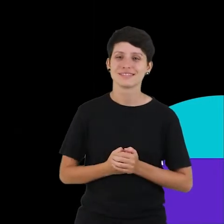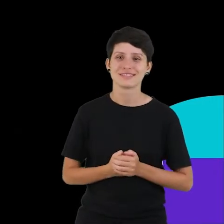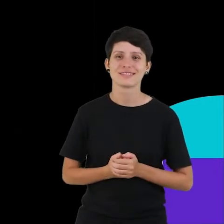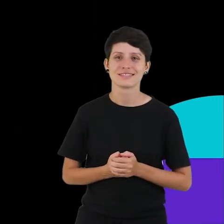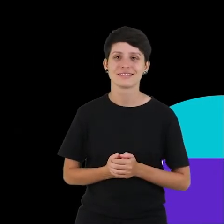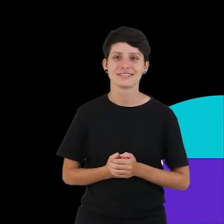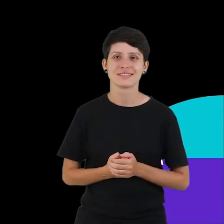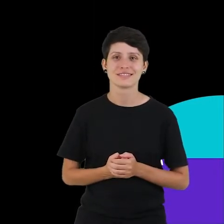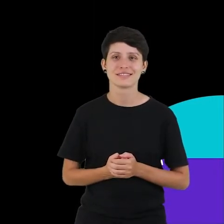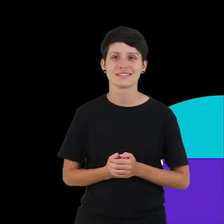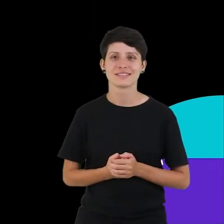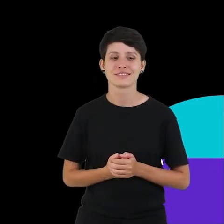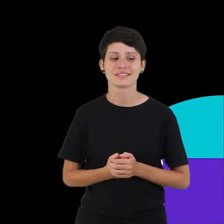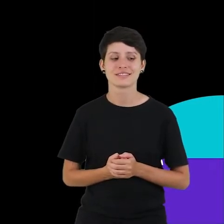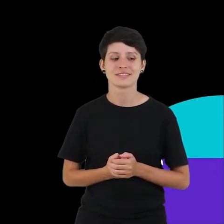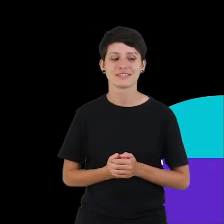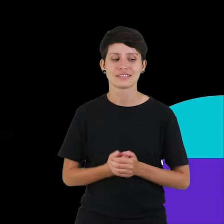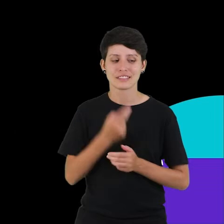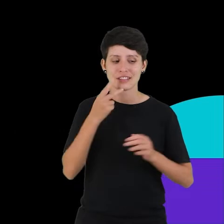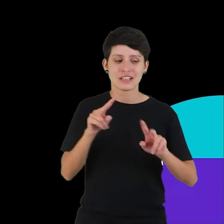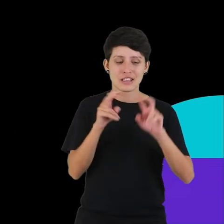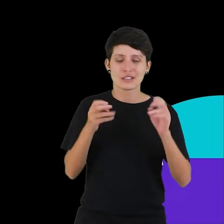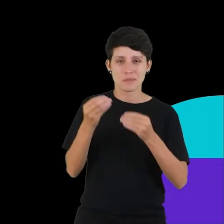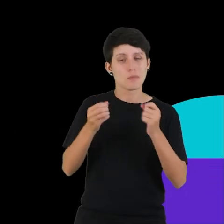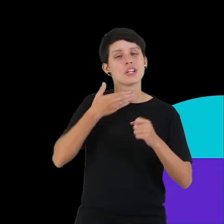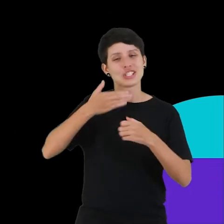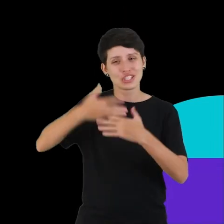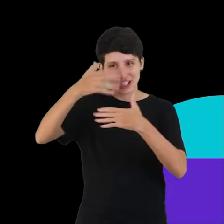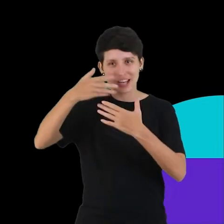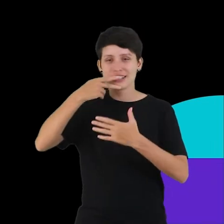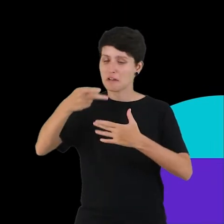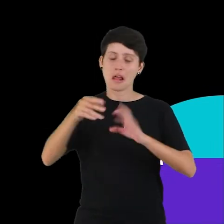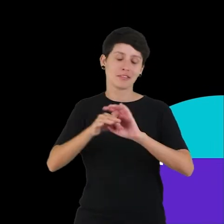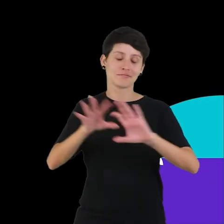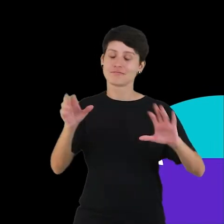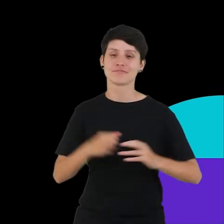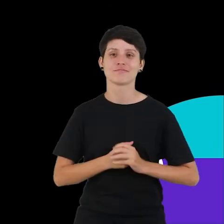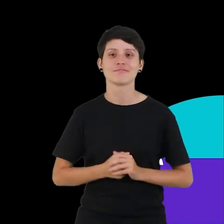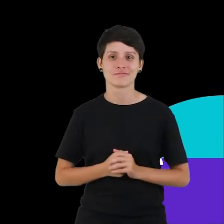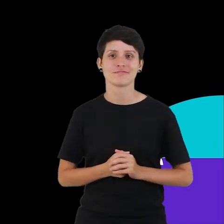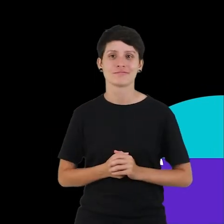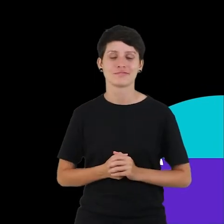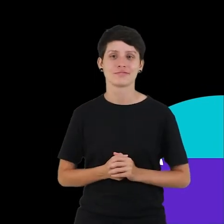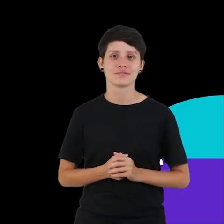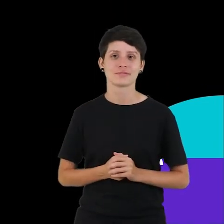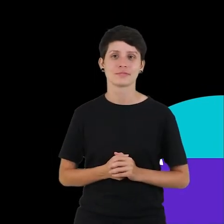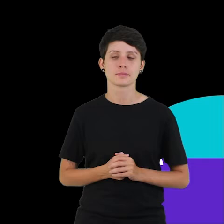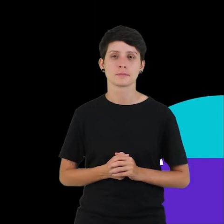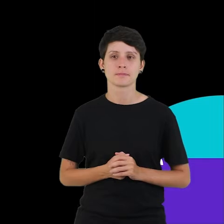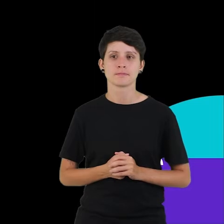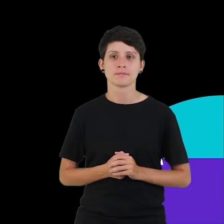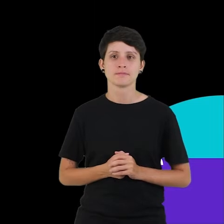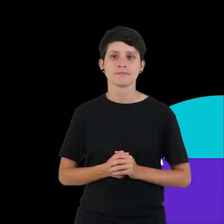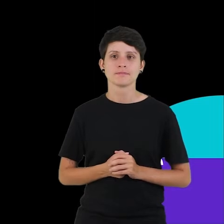Facilita acesso da comunidade, crescimento pessoal e profissional e independência financeira. Então, vocês viram que ali ela tem os filhos, tem a família, então ela dá